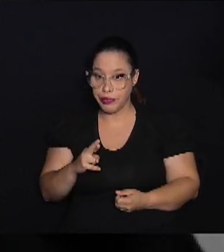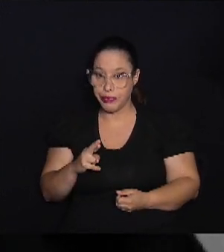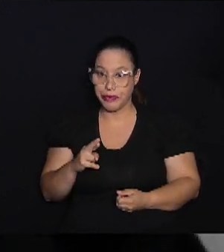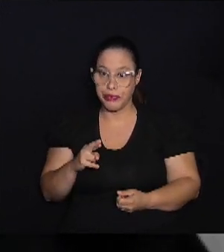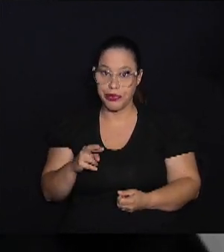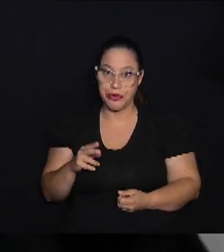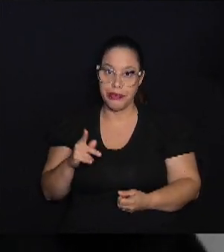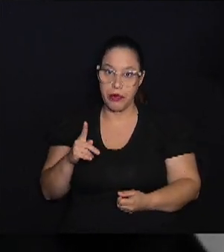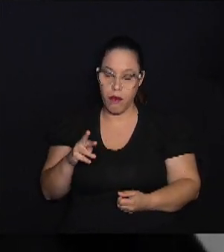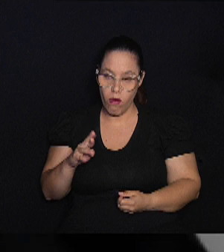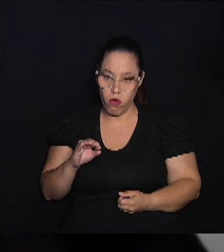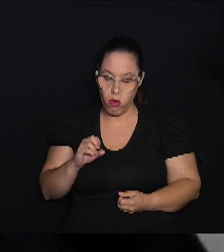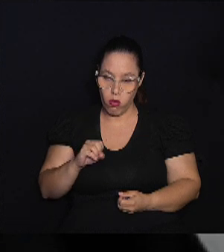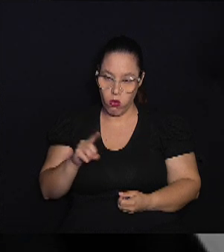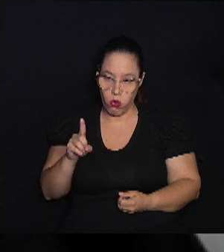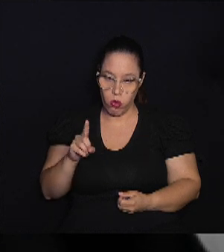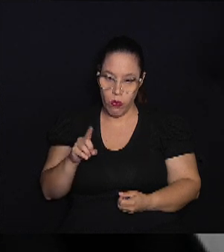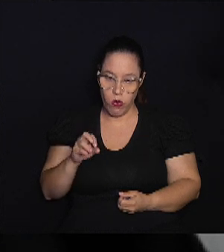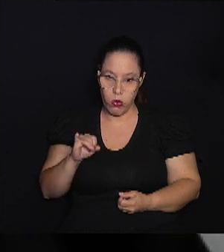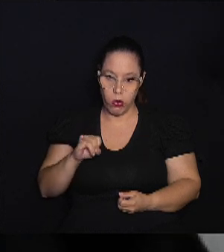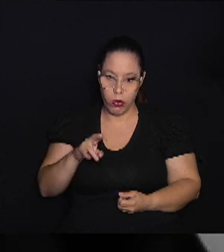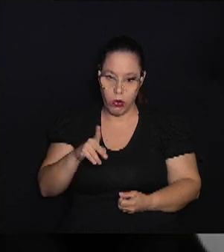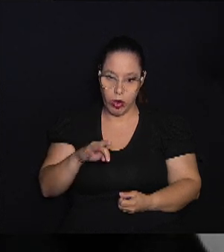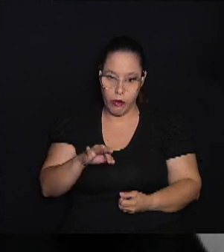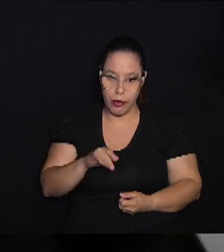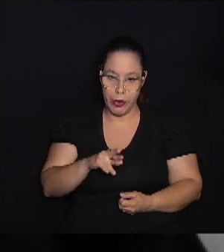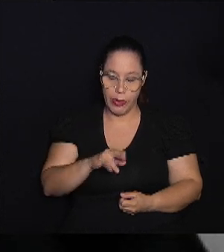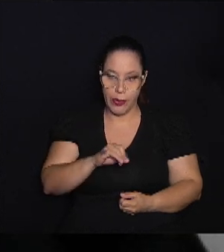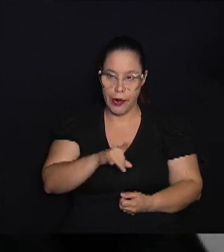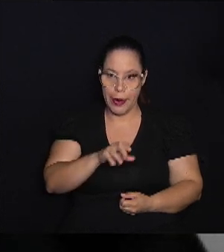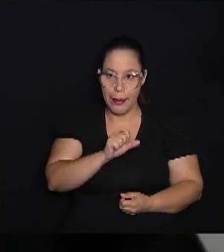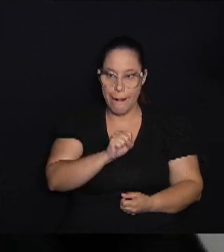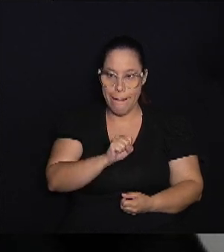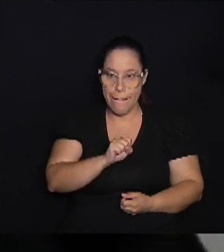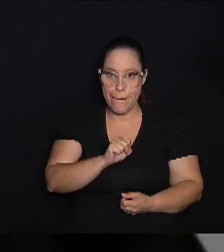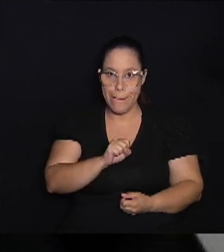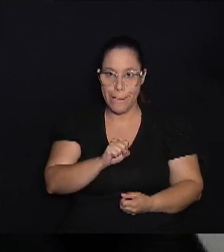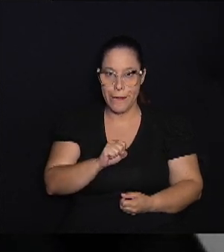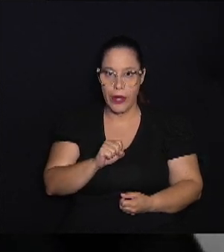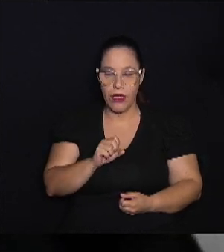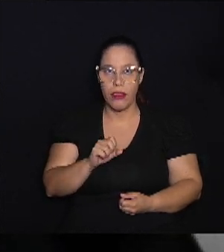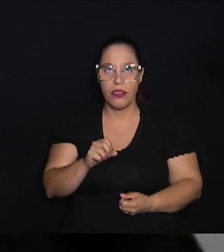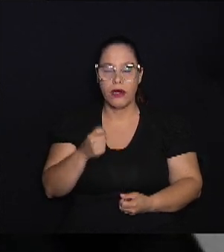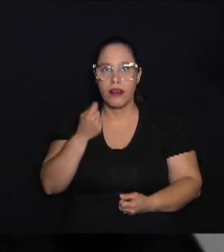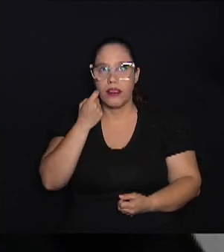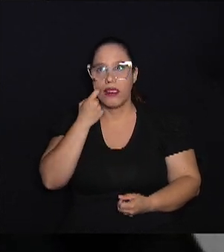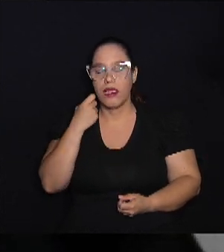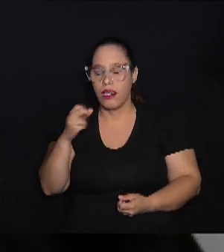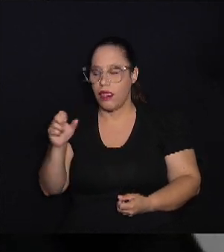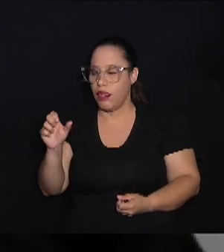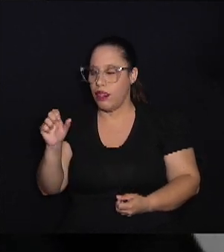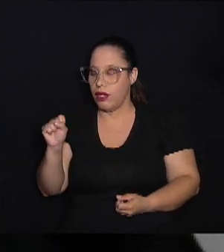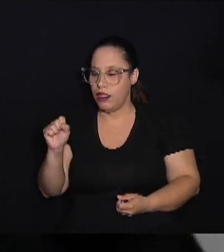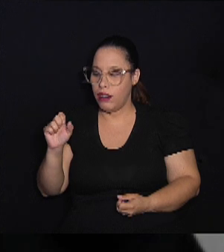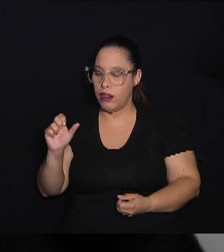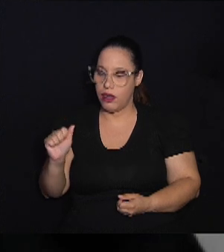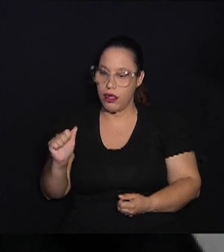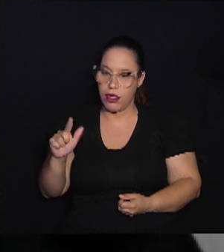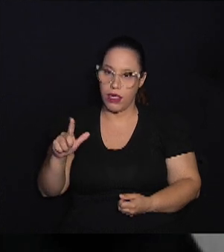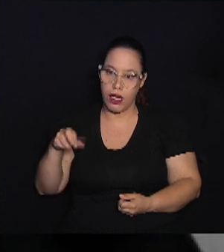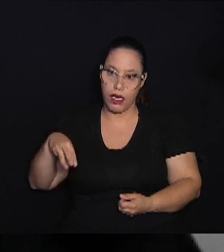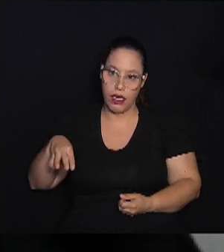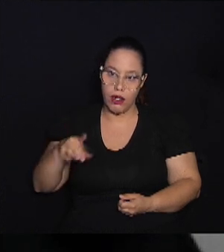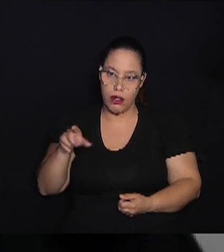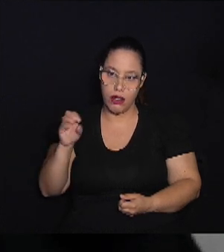ou que inibem essas respostas. Então, por exemplo, o salmão é um alimento mais anti-inflamatório porque ele tem